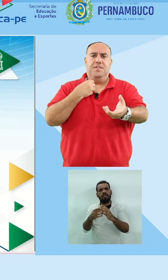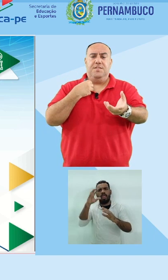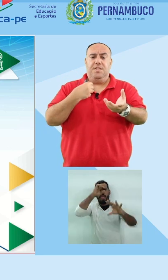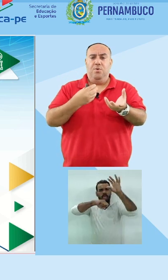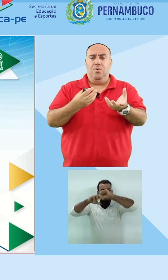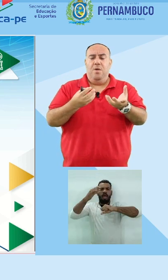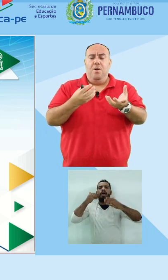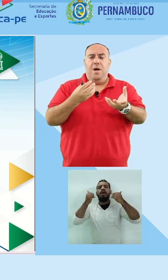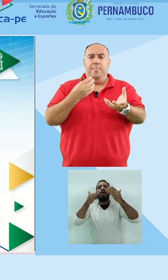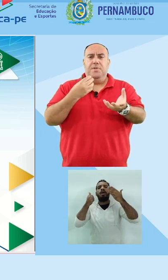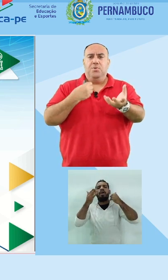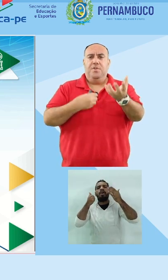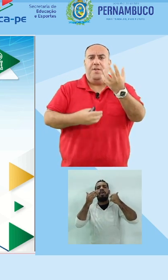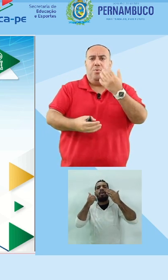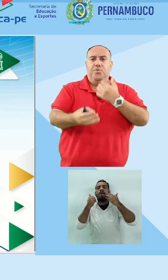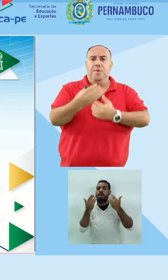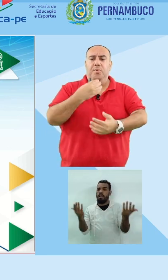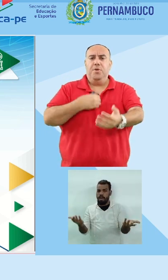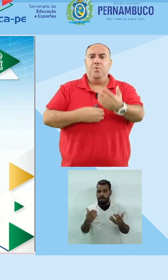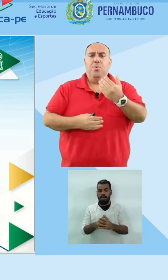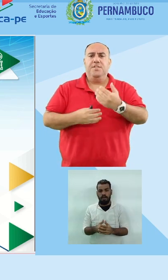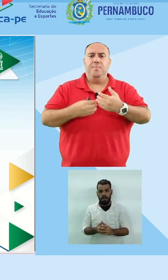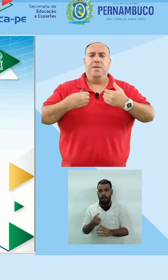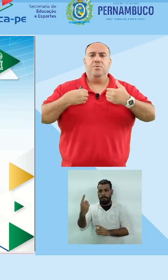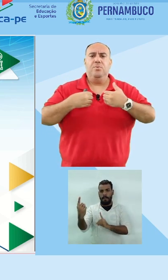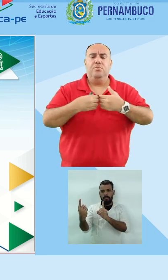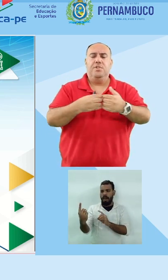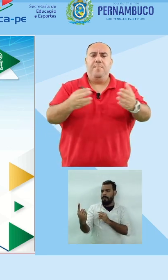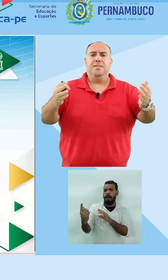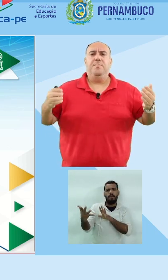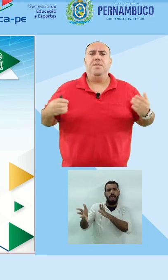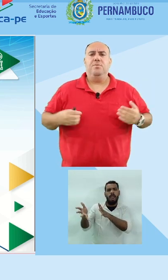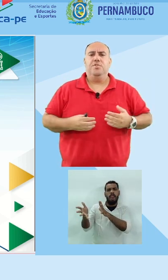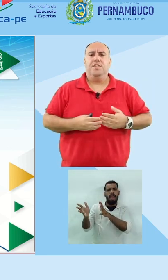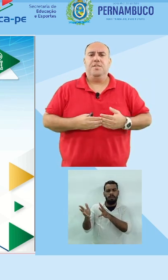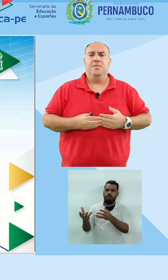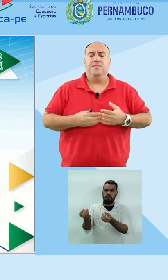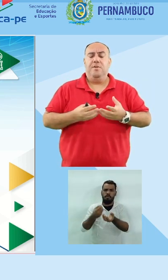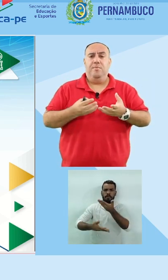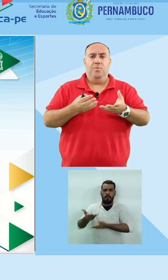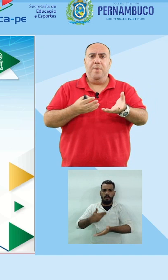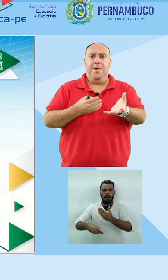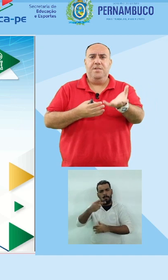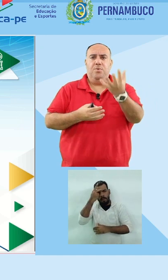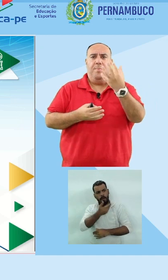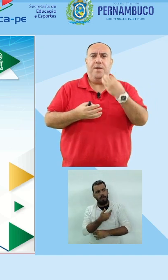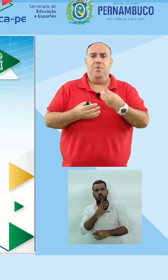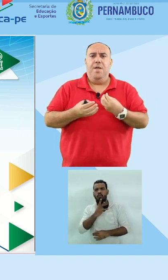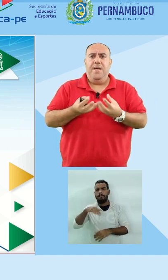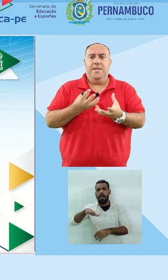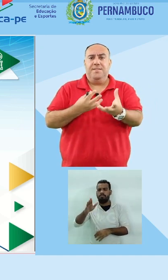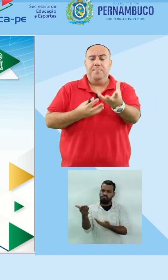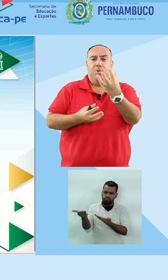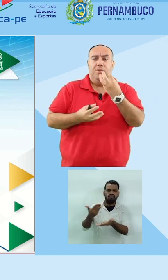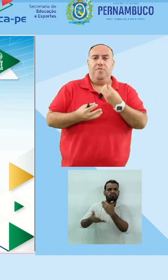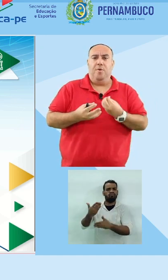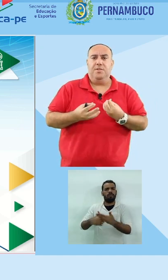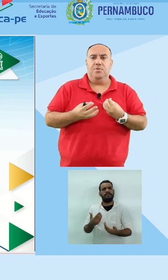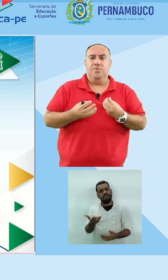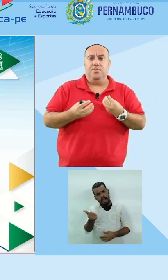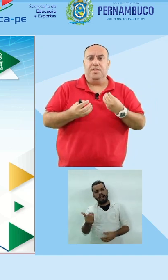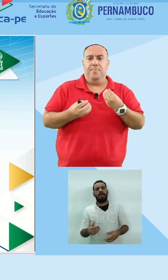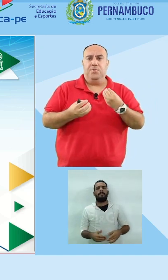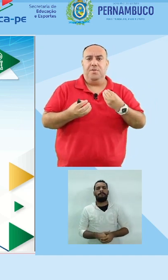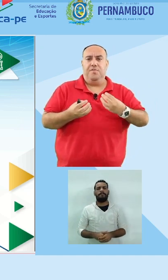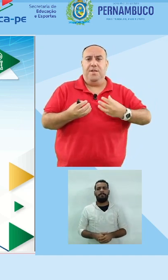que é você ser a pessoa que vai contribuir com o conhecimento com os demais amigos, tá certo? Você não é mais um mero receptor de